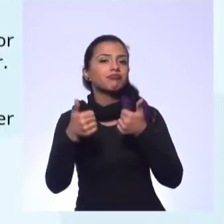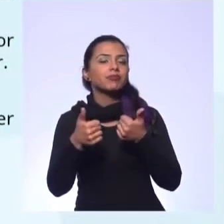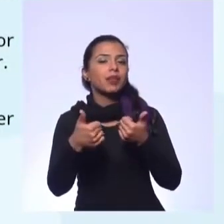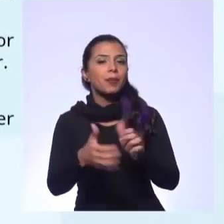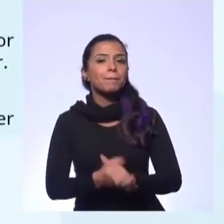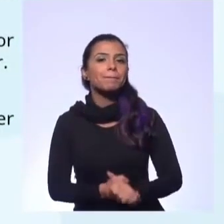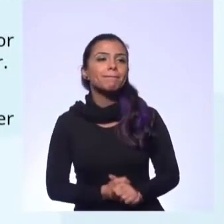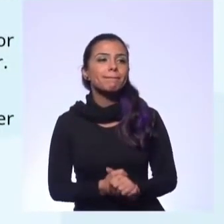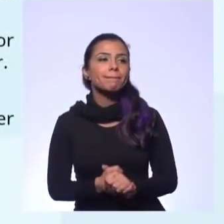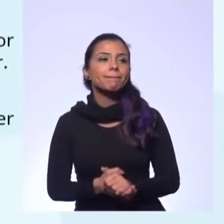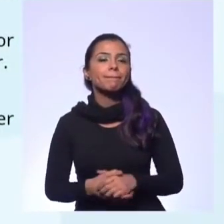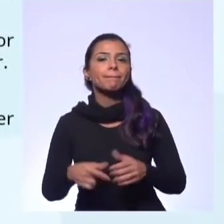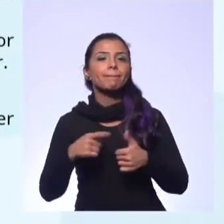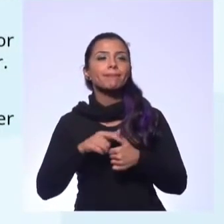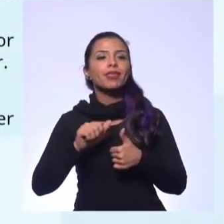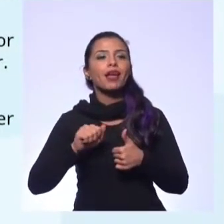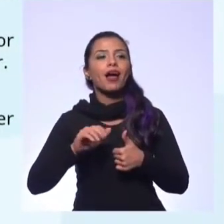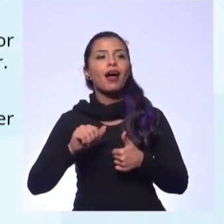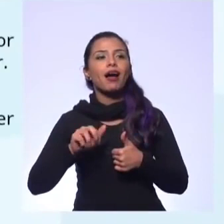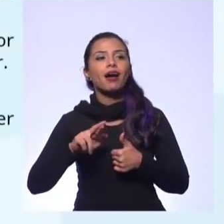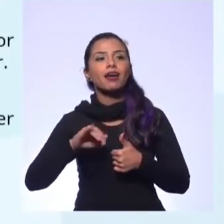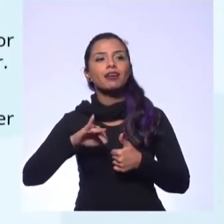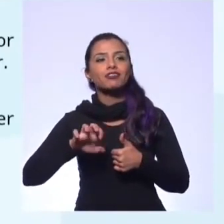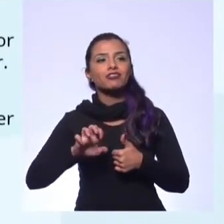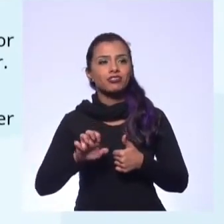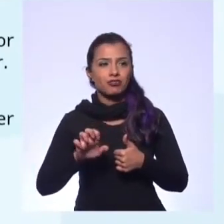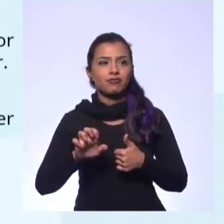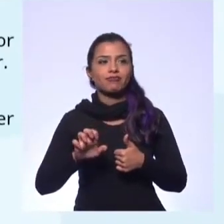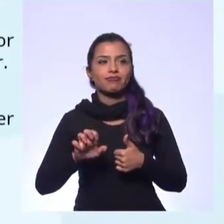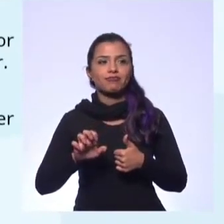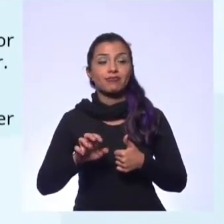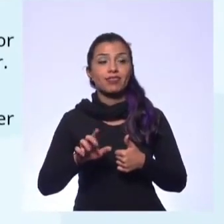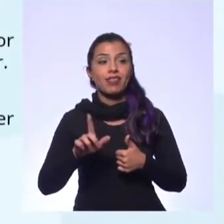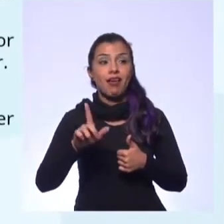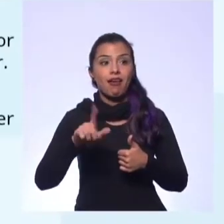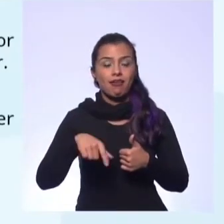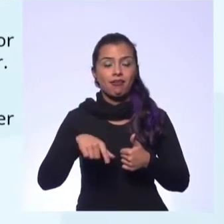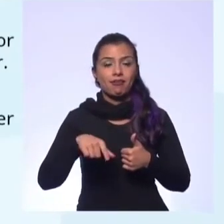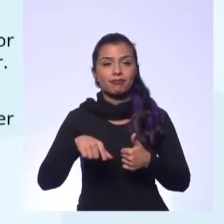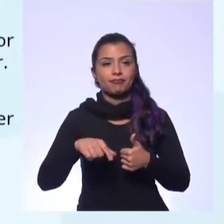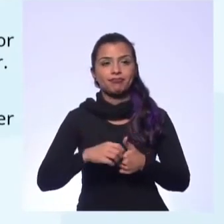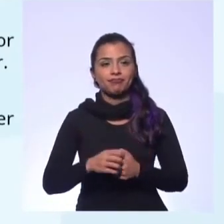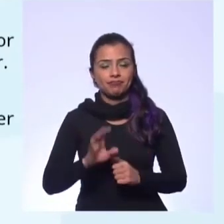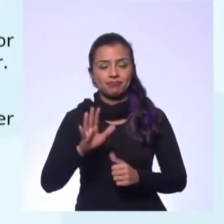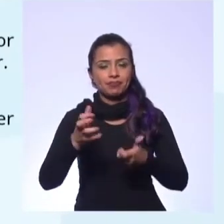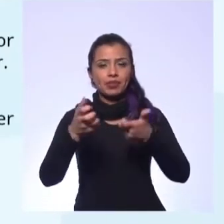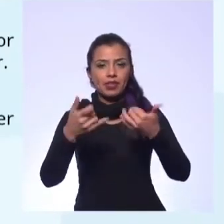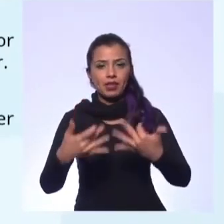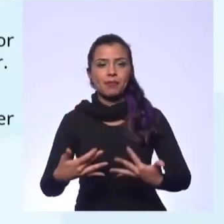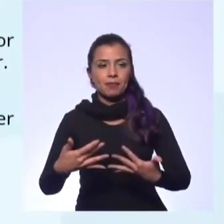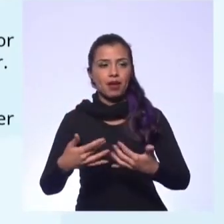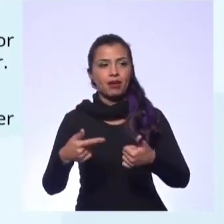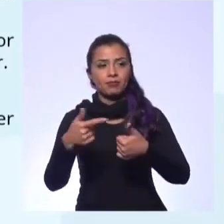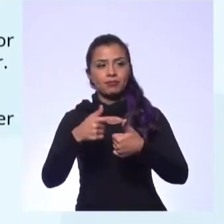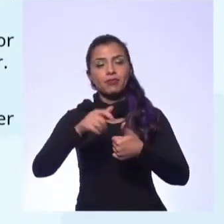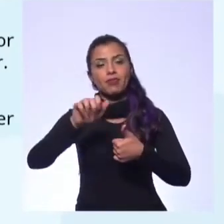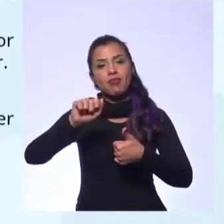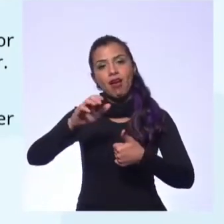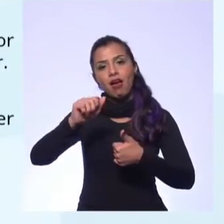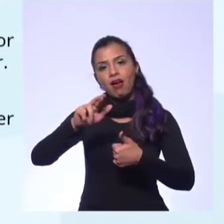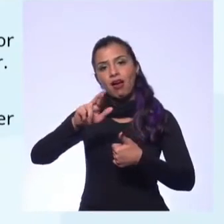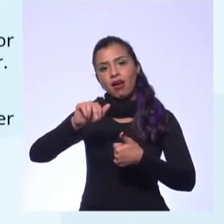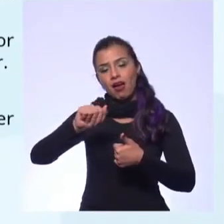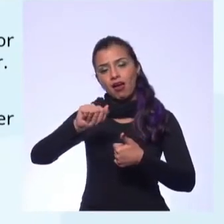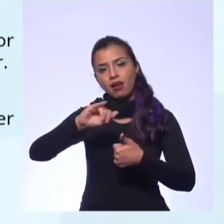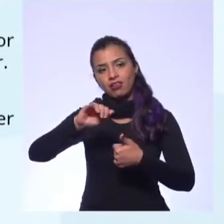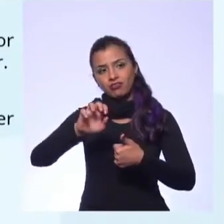Number 1. Acarajé is a type of fritter made from cowpeas and shrimp.